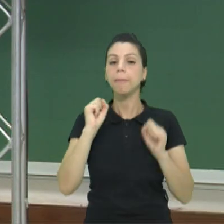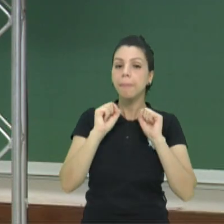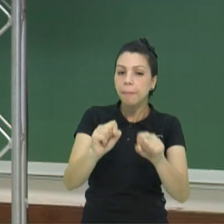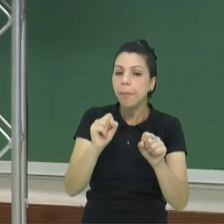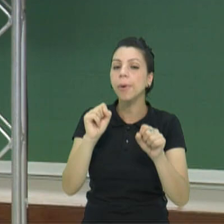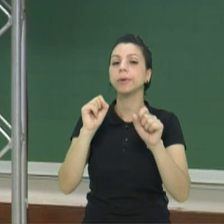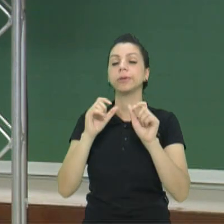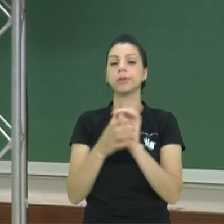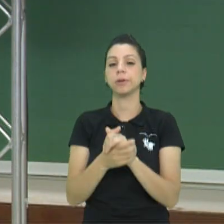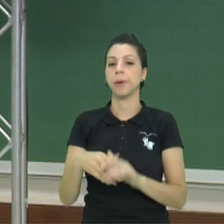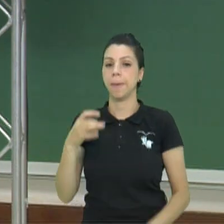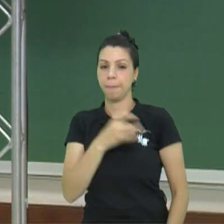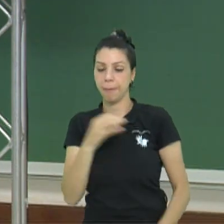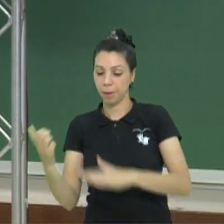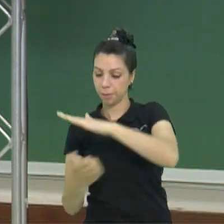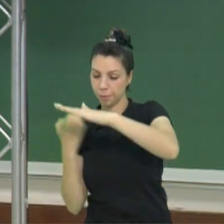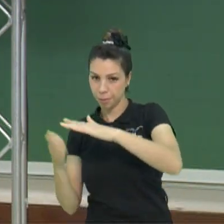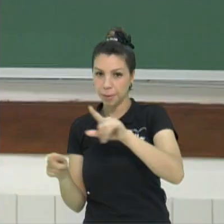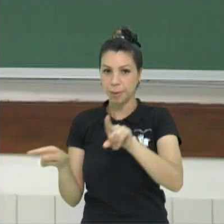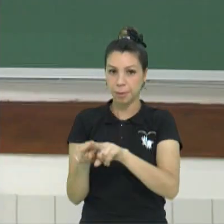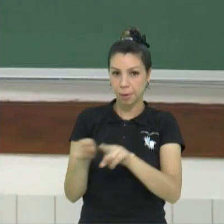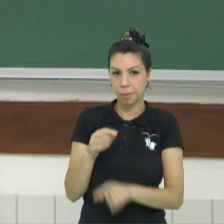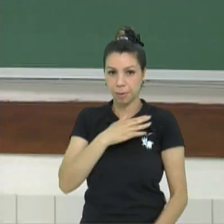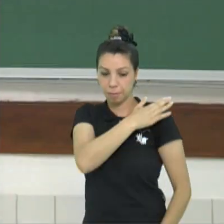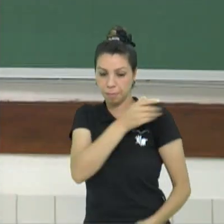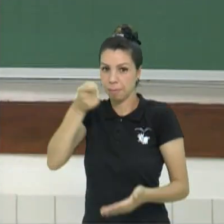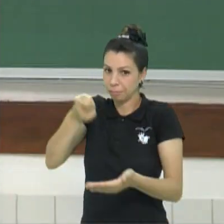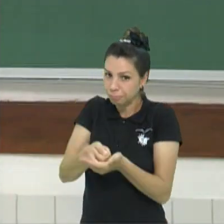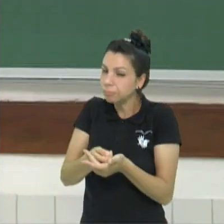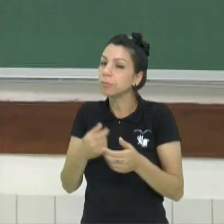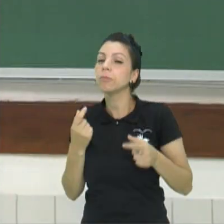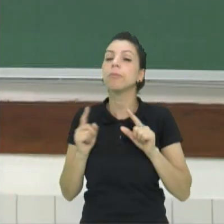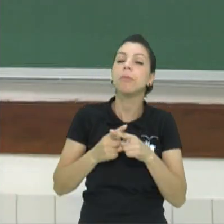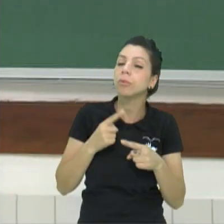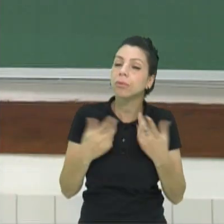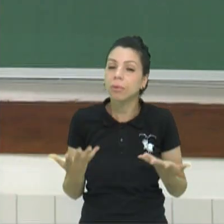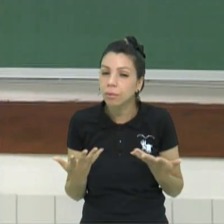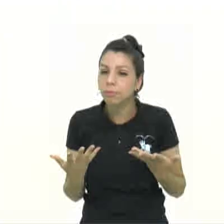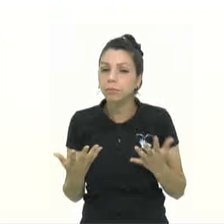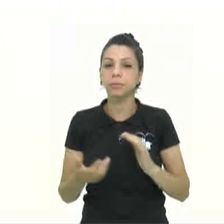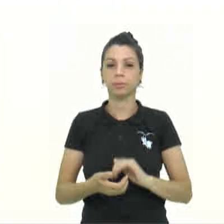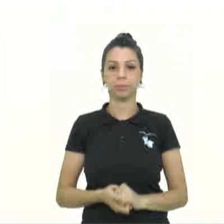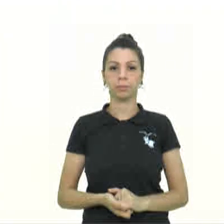poderia gerar temor entre empresários, conservadores e militares? Por quê?